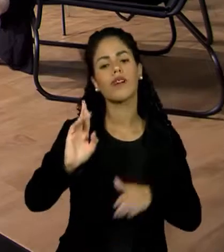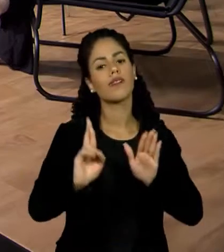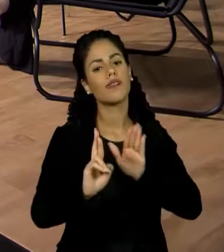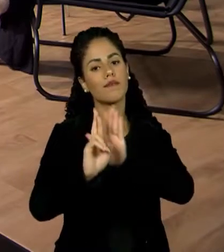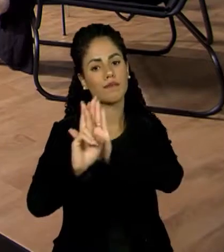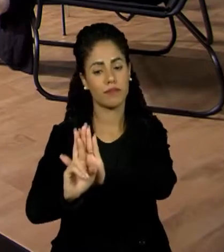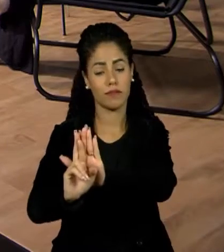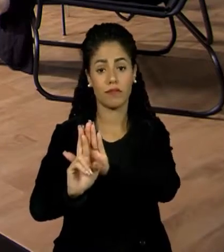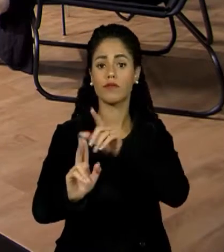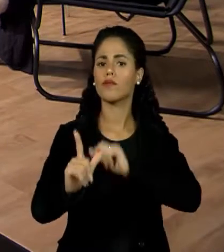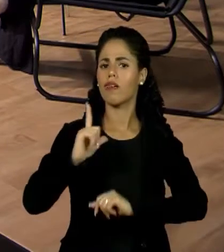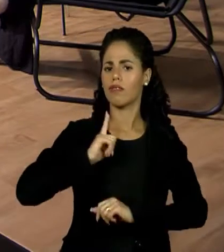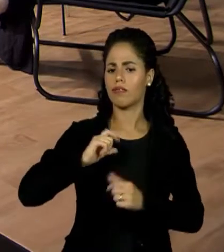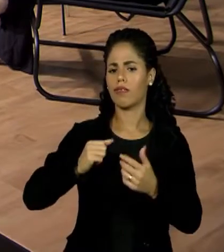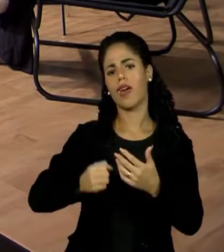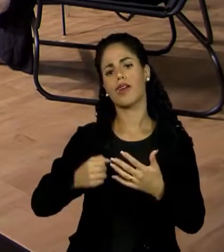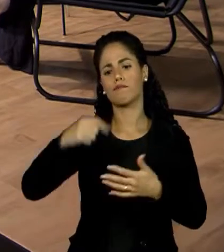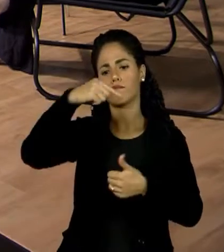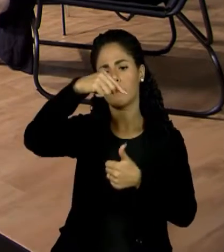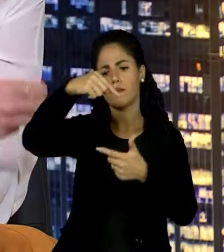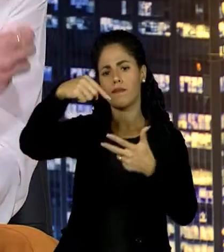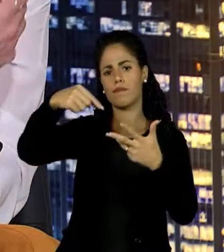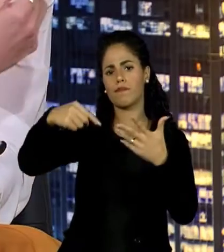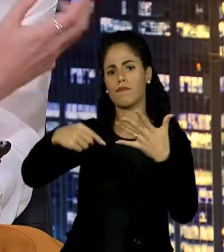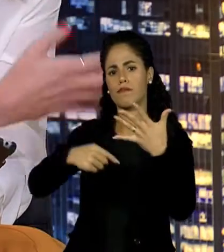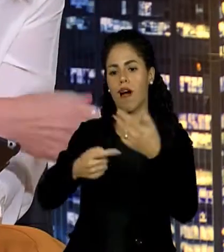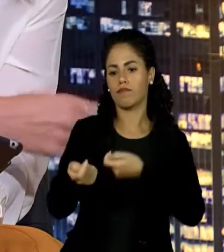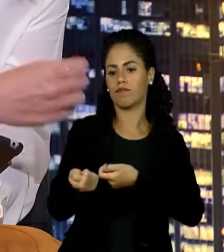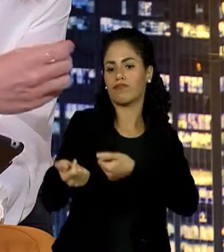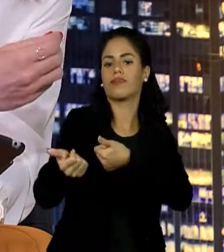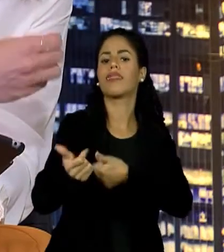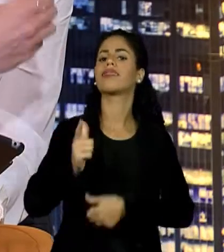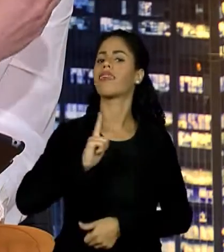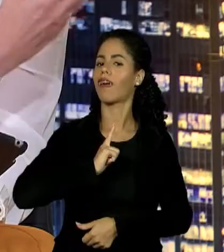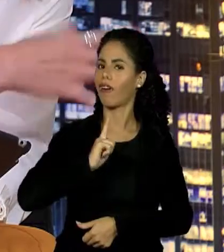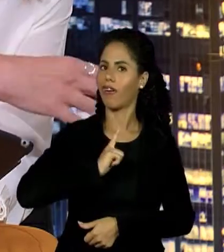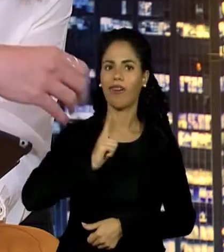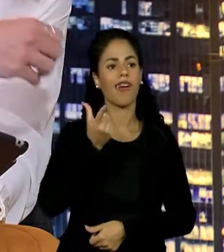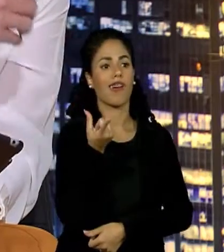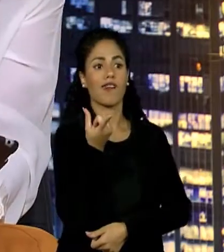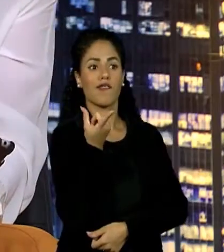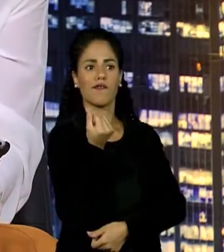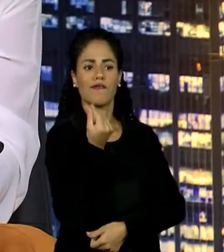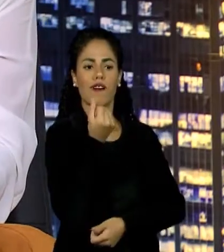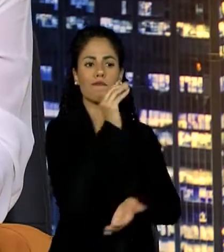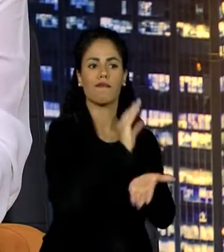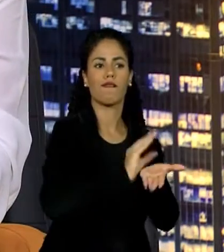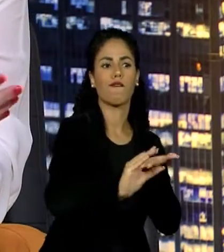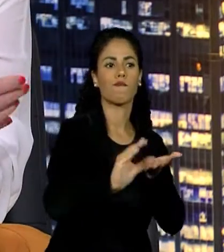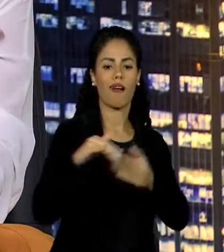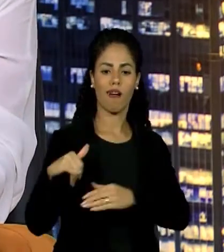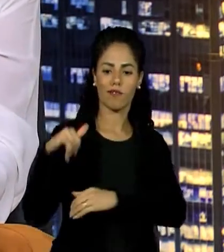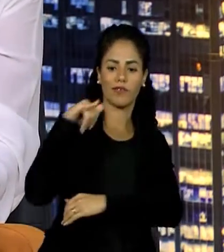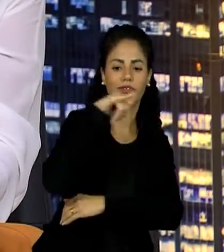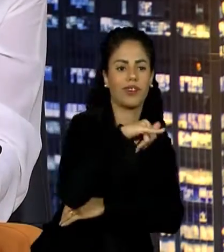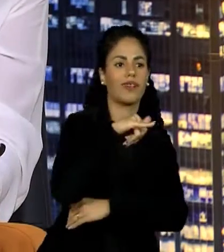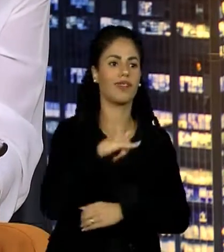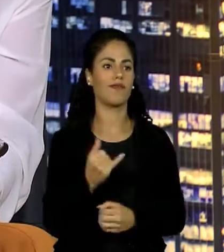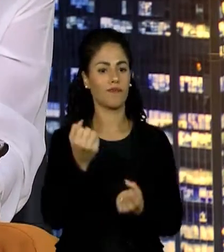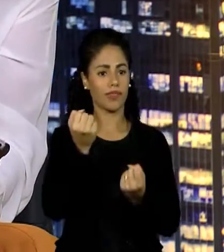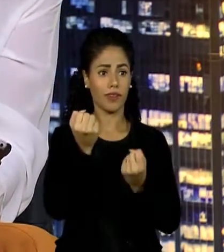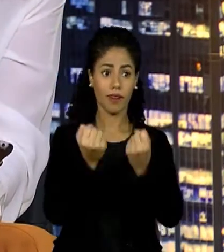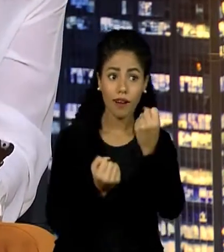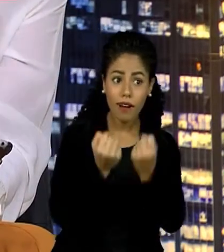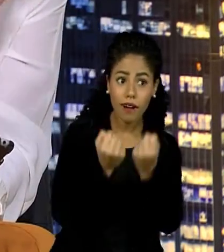políticos têm muitos privilégios, têm verba de gabinete, verba para avião, tem direito a carro. E em